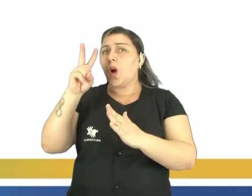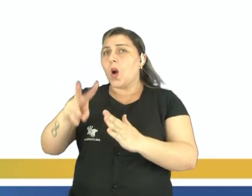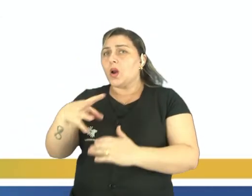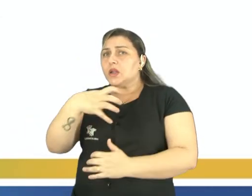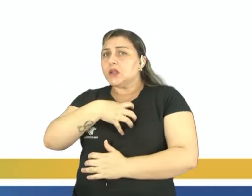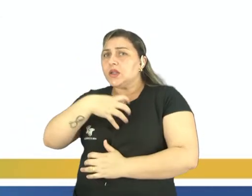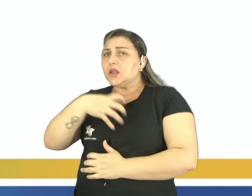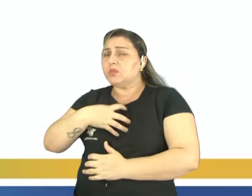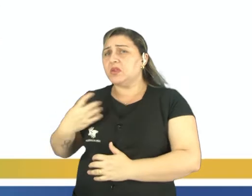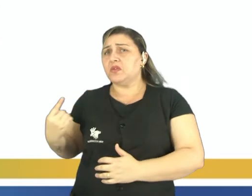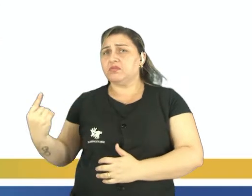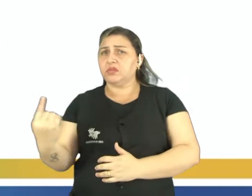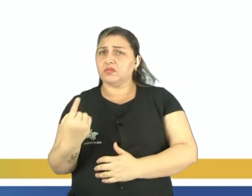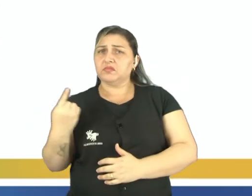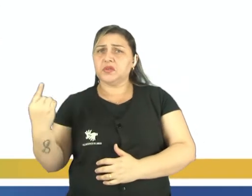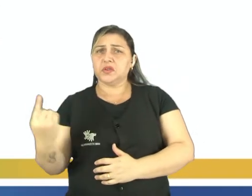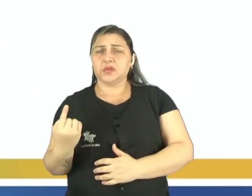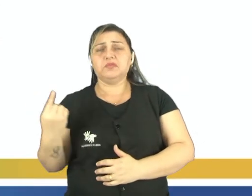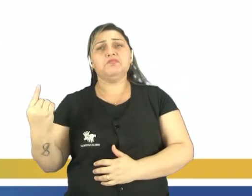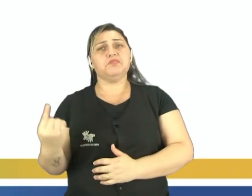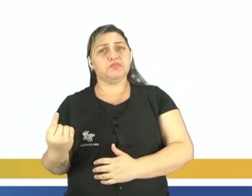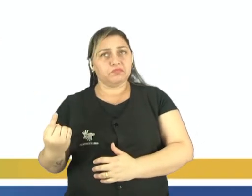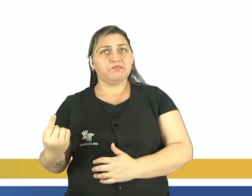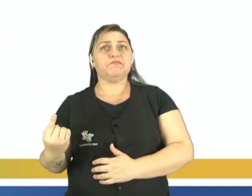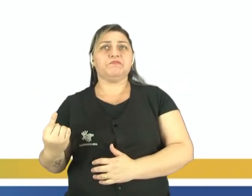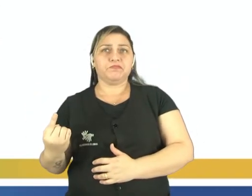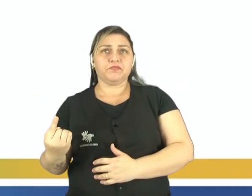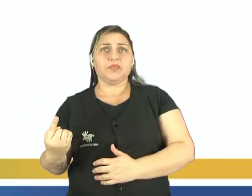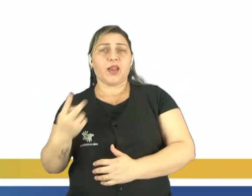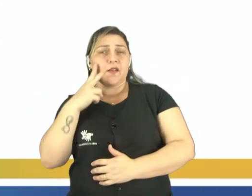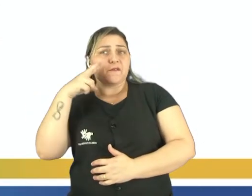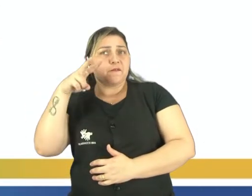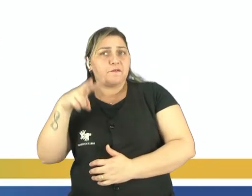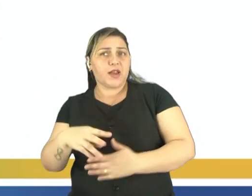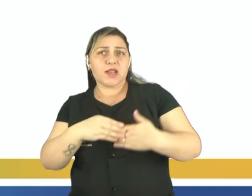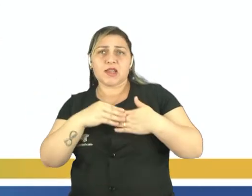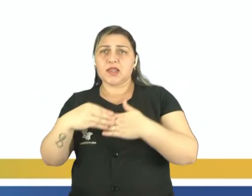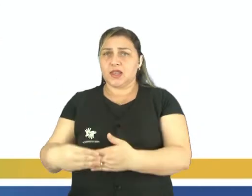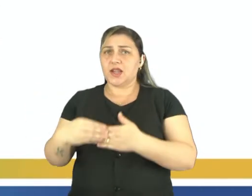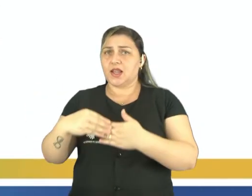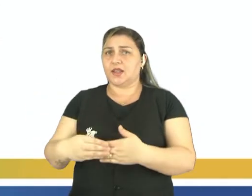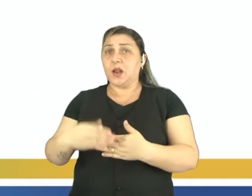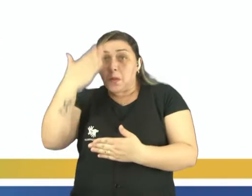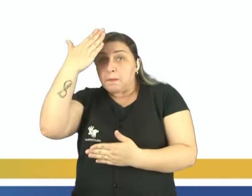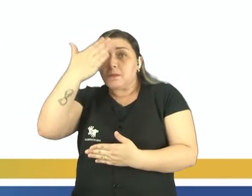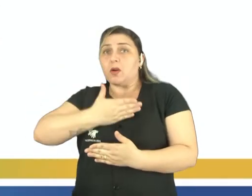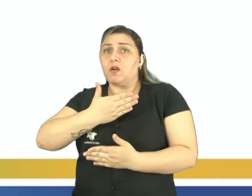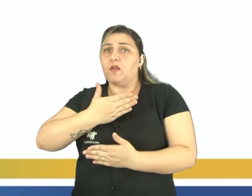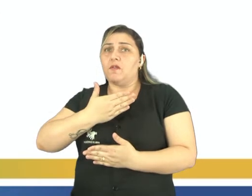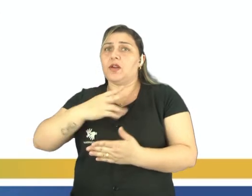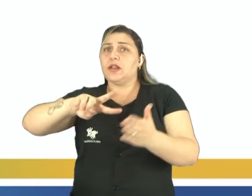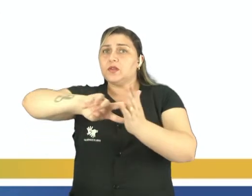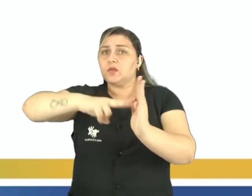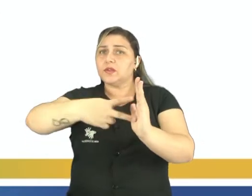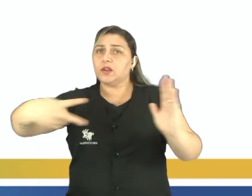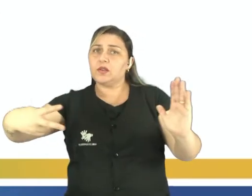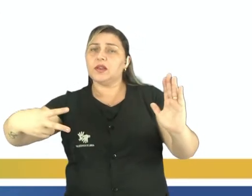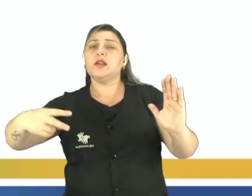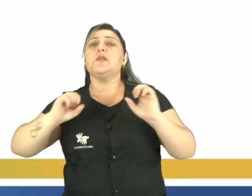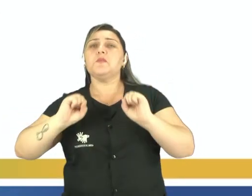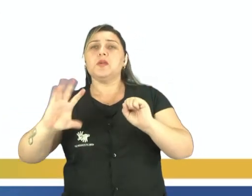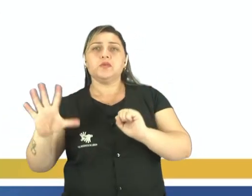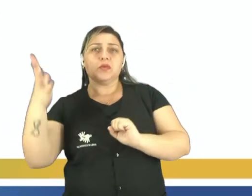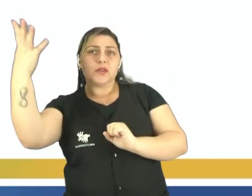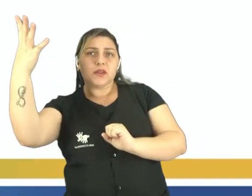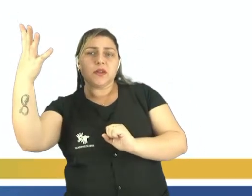de vazio, incompletude, solidão e por aí vai. E a gente vê que ele está trazendo evidências, né, das consequências. Ali à frente ele